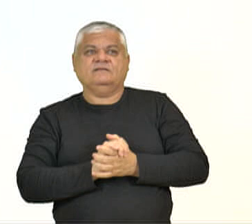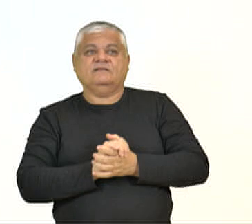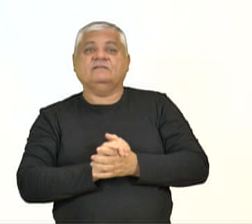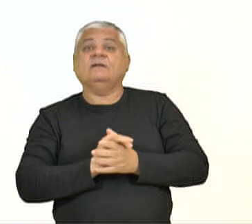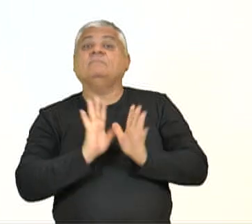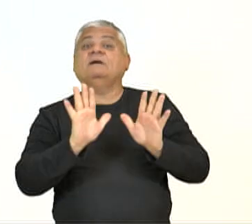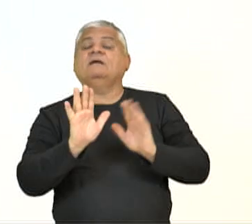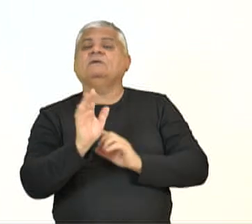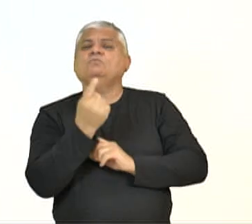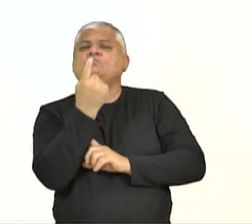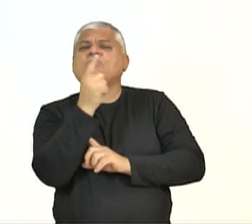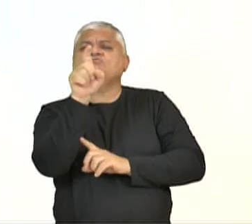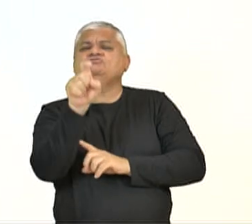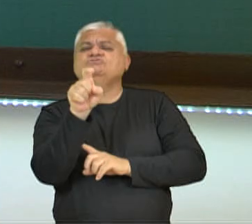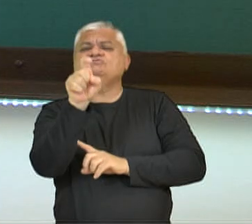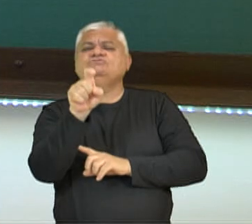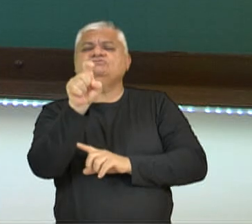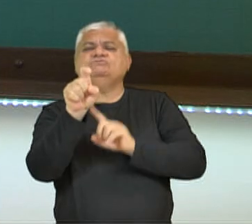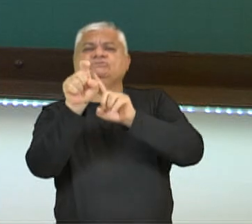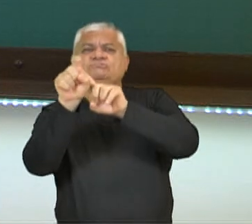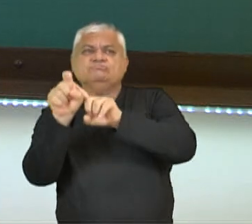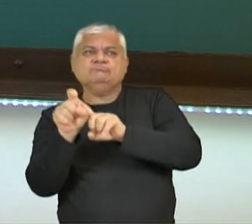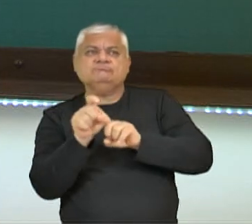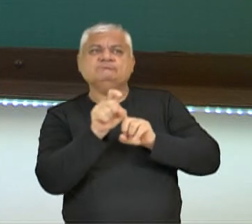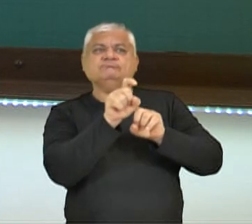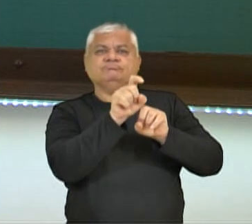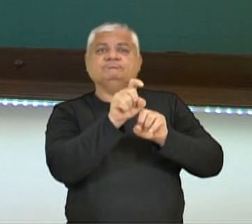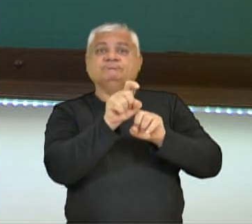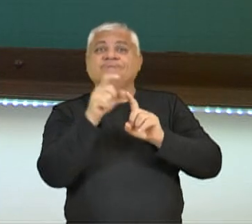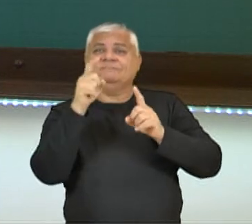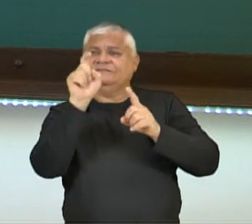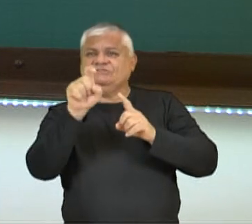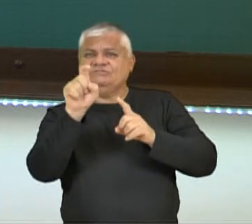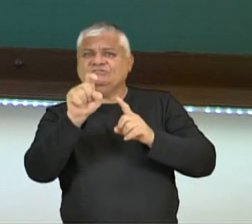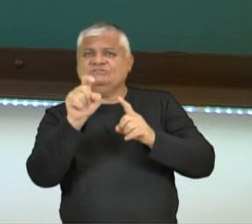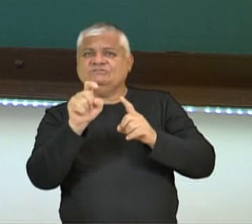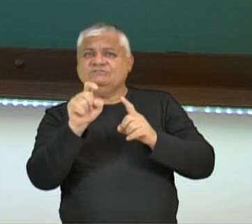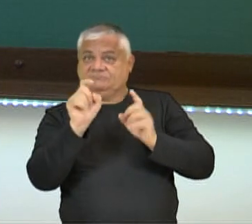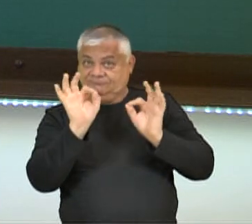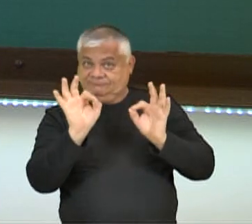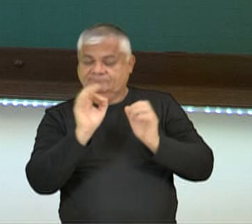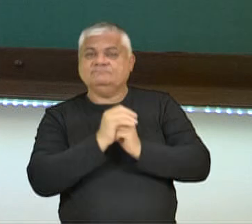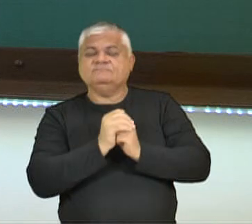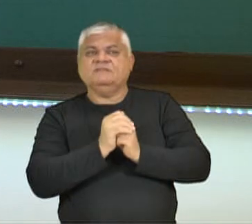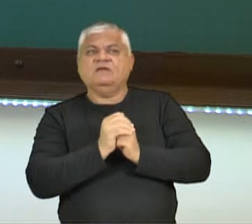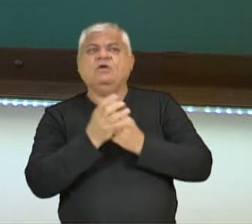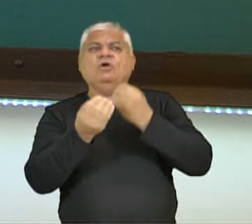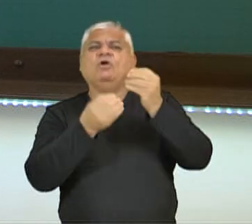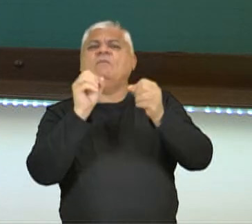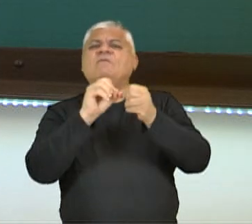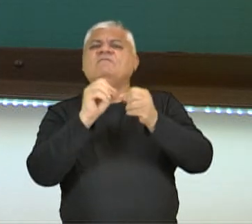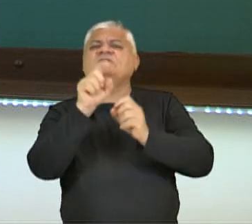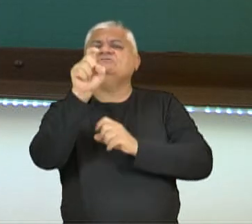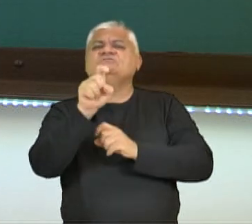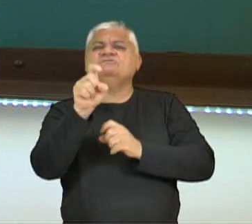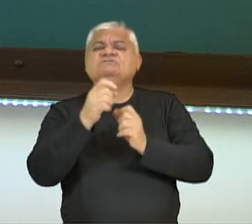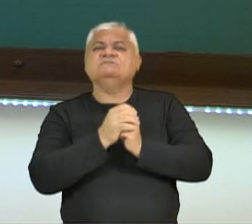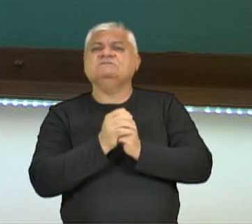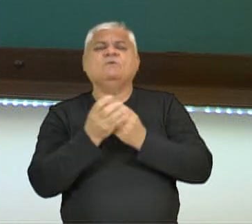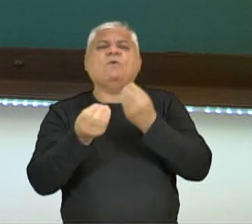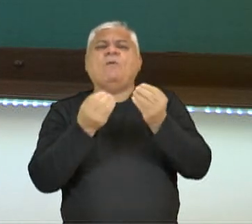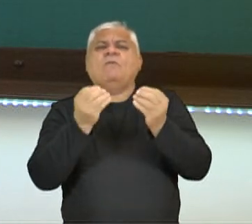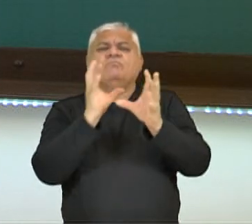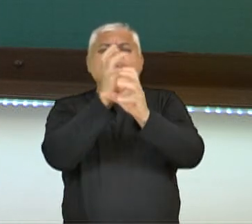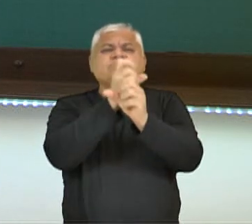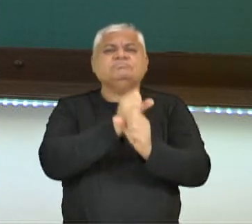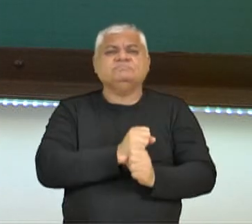só tenho uma letra, só o x. Ela aparece duas vezes, mas é só uma letra. Então como é que eu faço essa conta? Resolvo essa